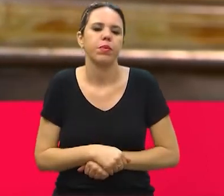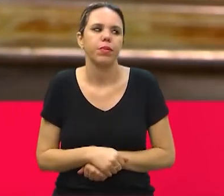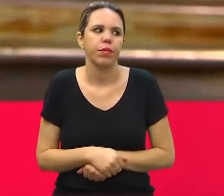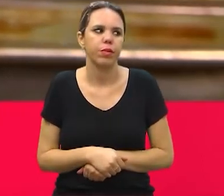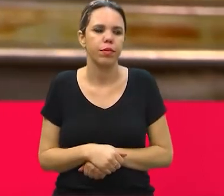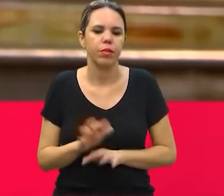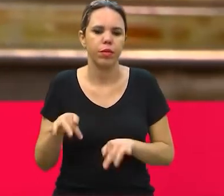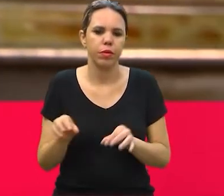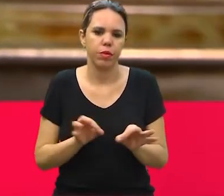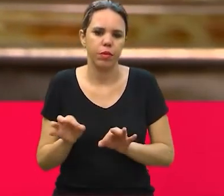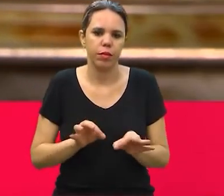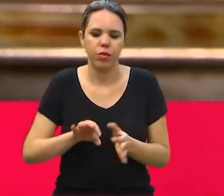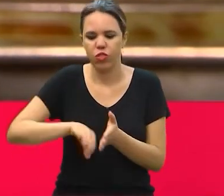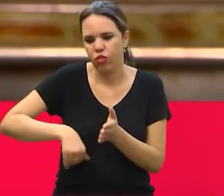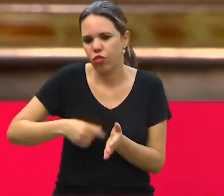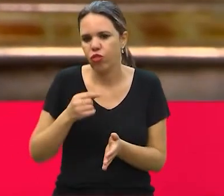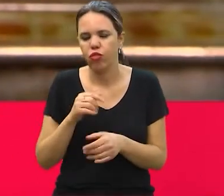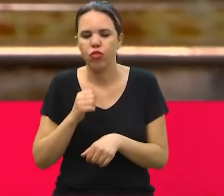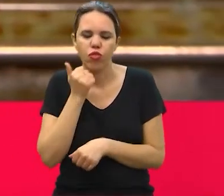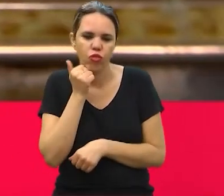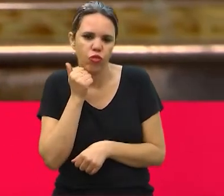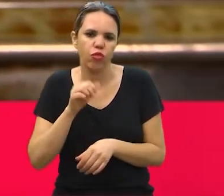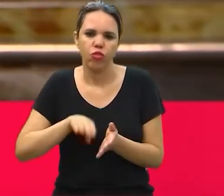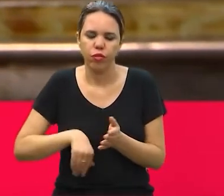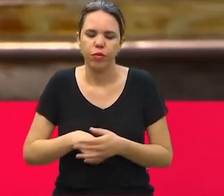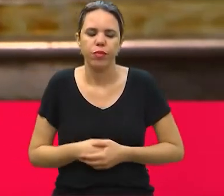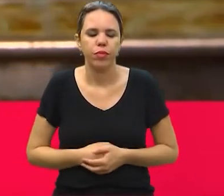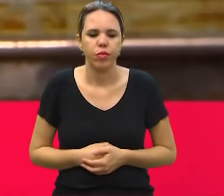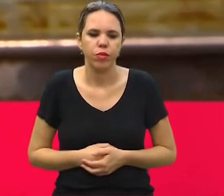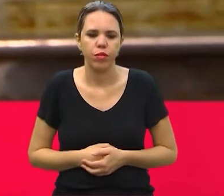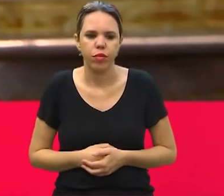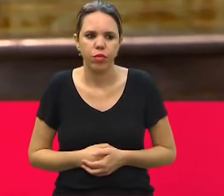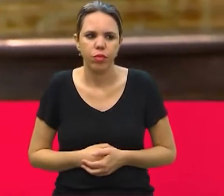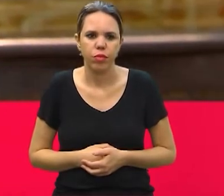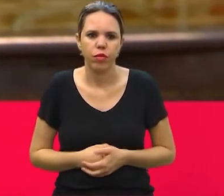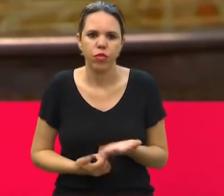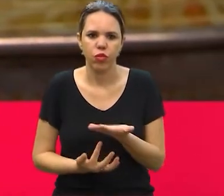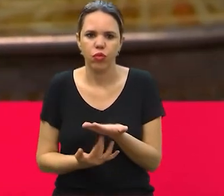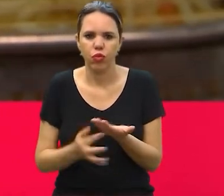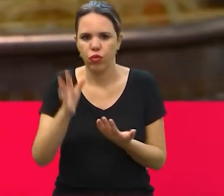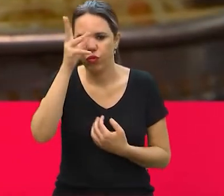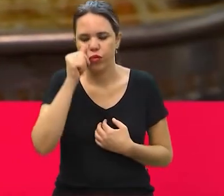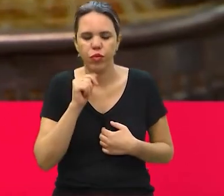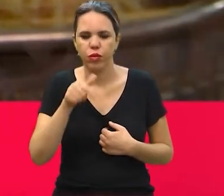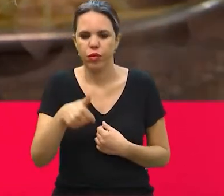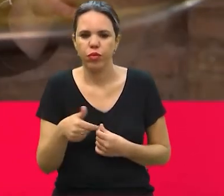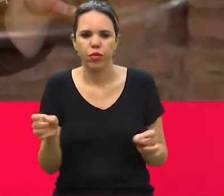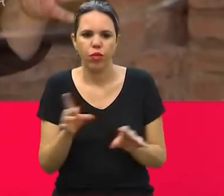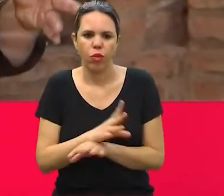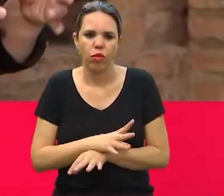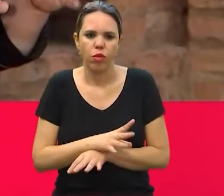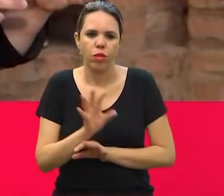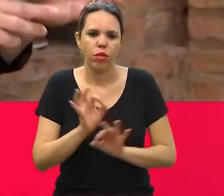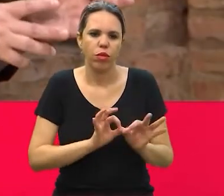é só terminar de finalizar, tirar os ossinhos, né? Isso. Tá prontinho aí. Bom, e aí a gente refoga o frango. Então, depois que você terminou